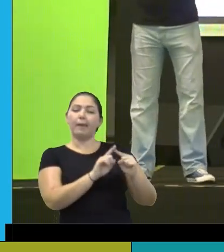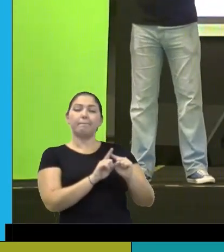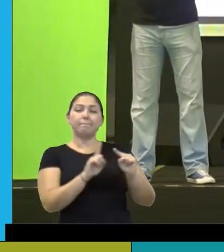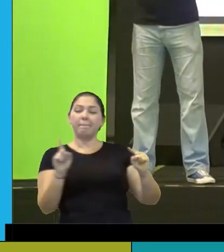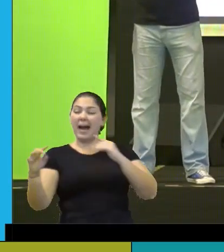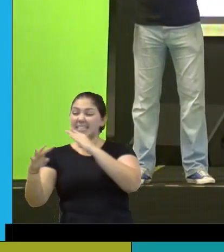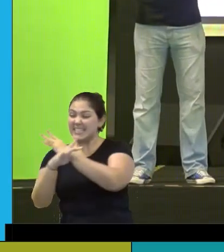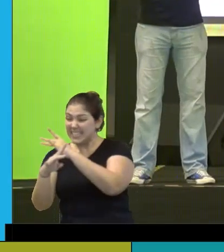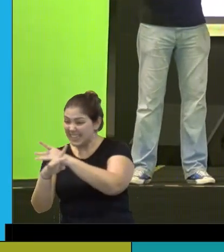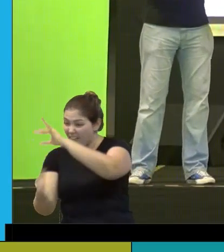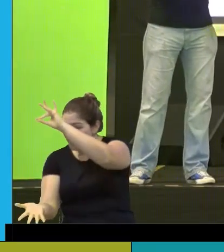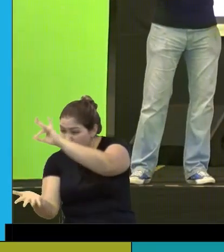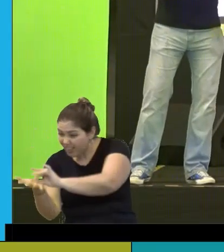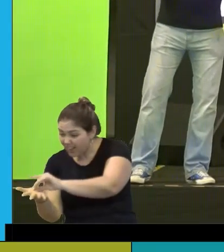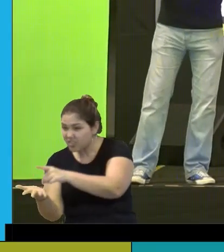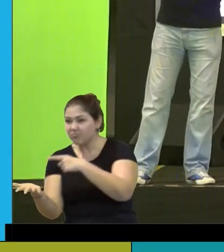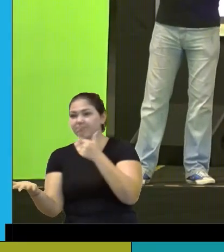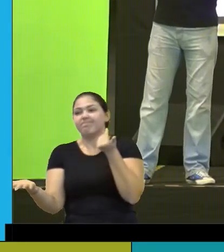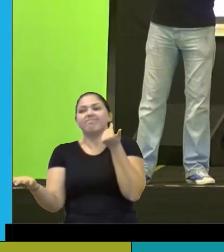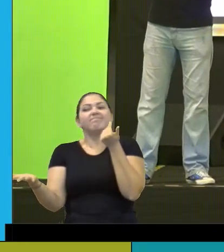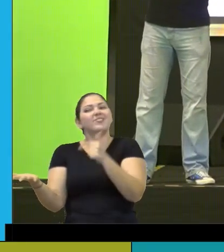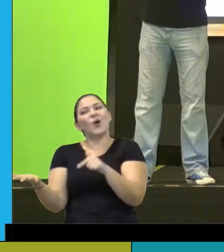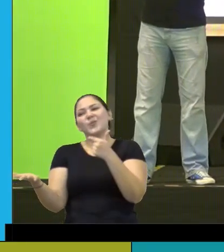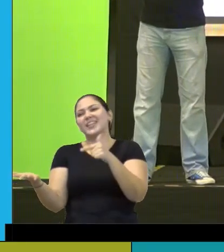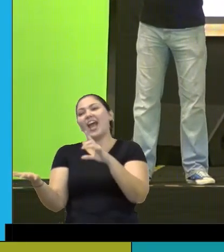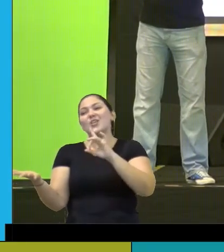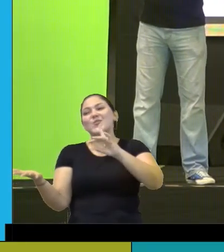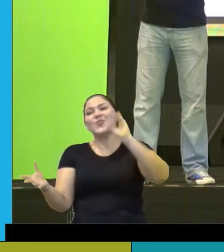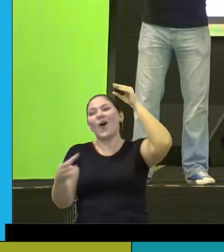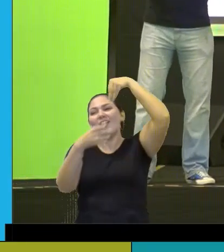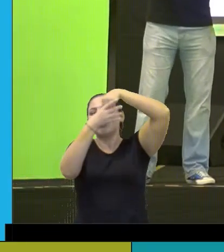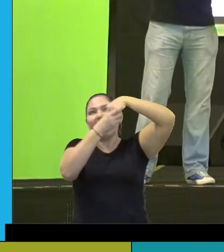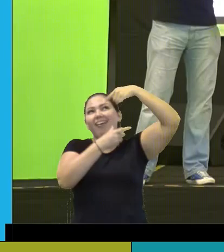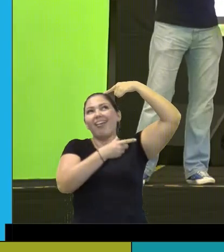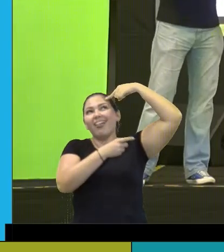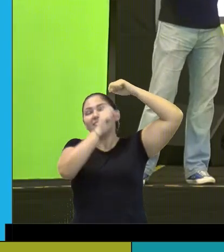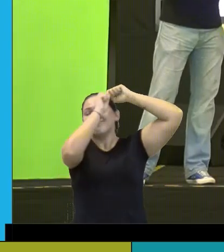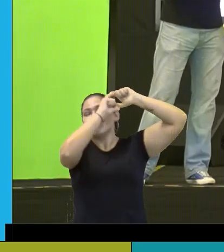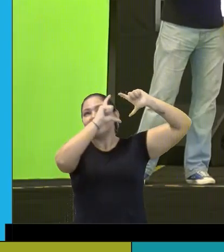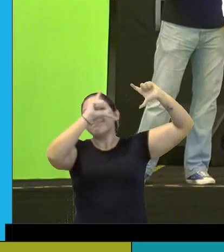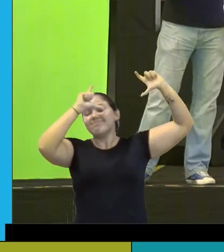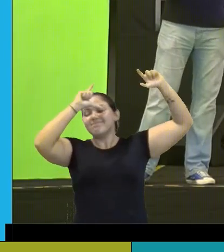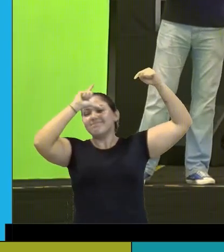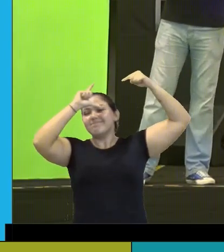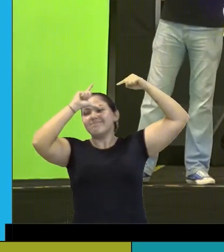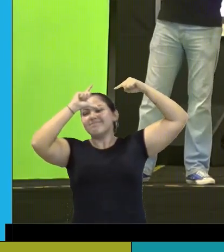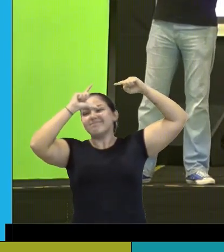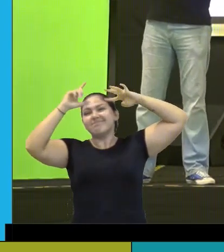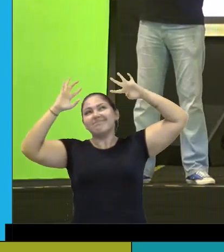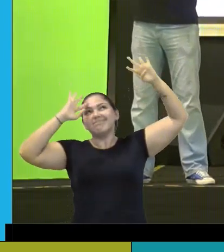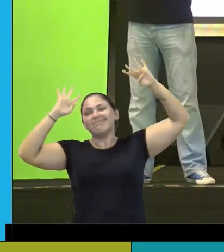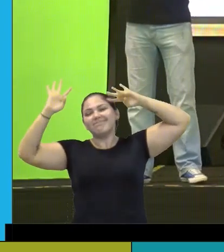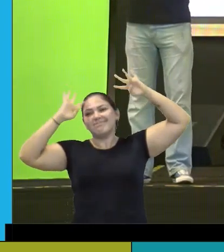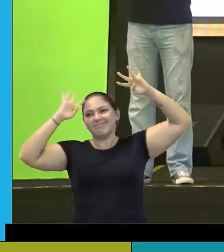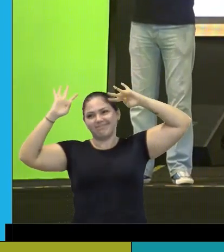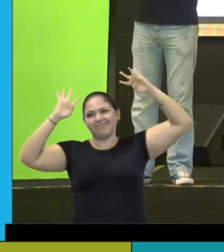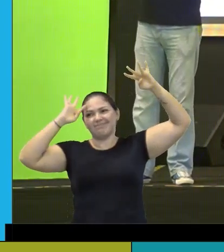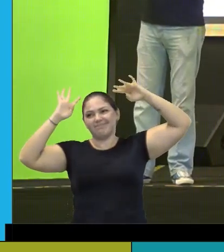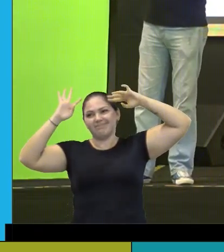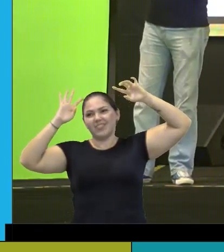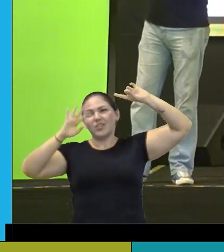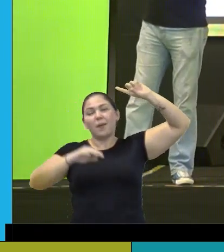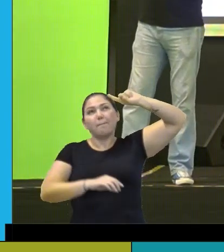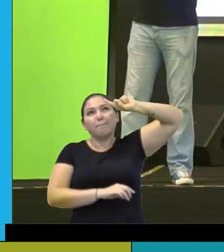existe. É importante dizer que essa cidade justa e idealizada por Platão, ela é uma cidade que deve